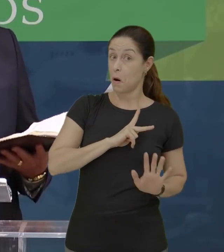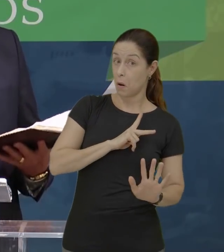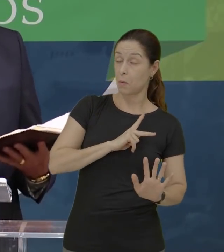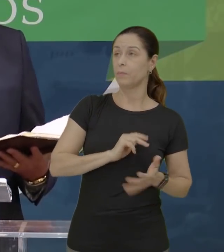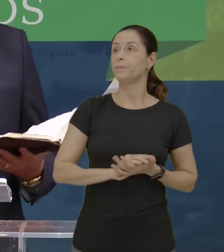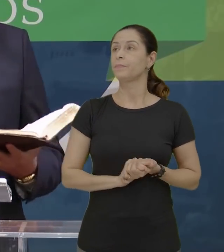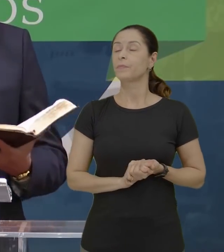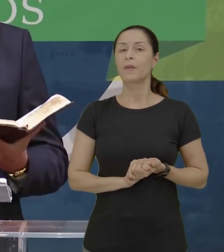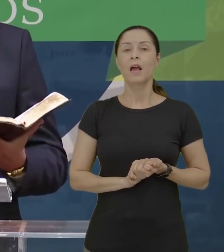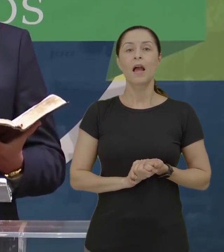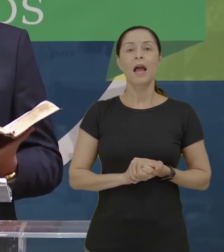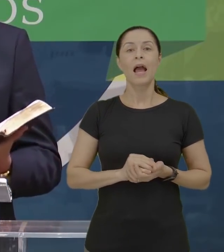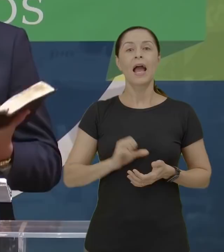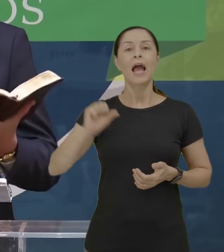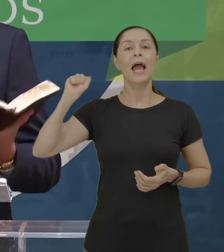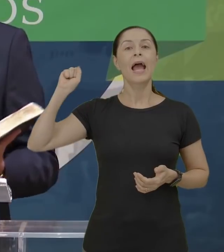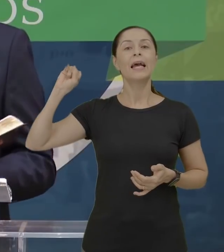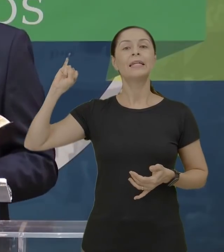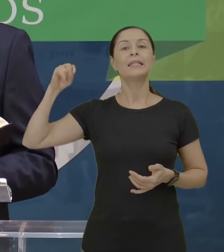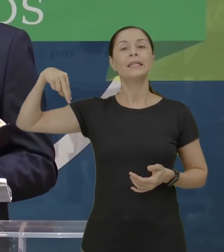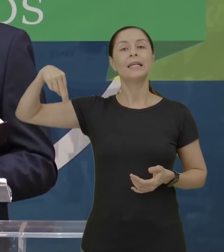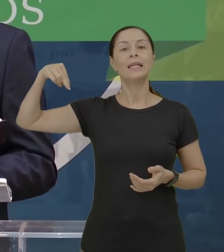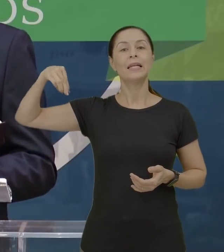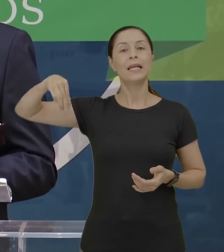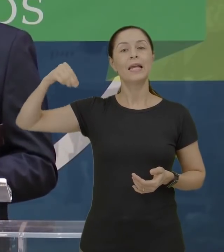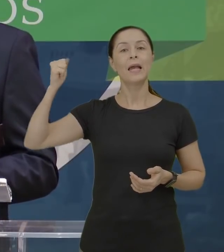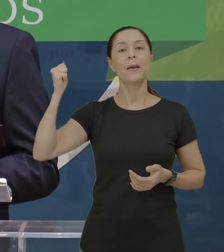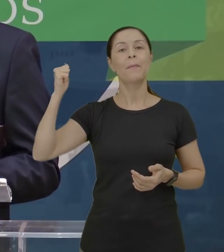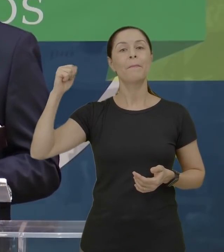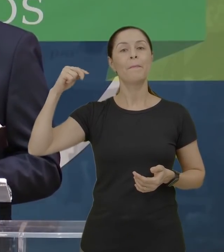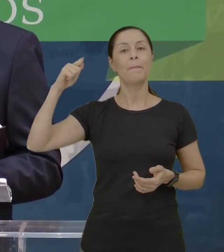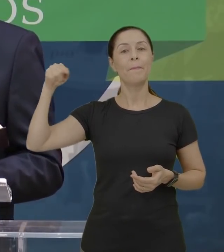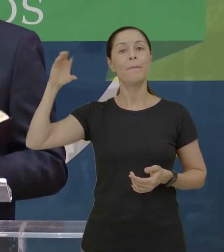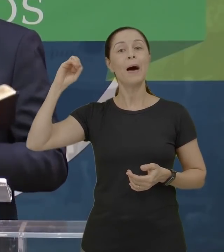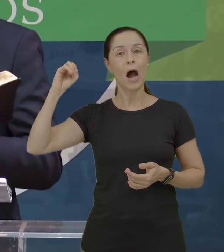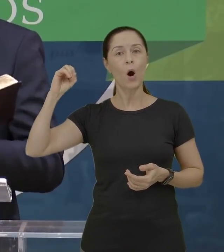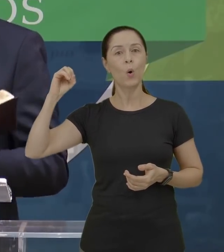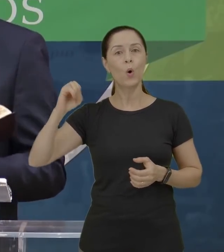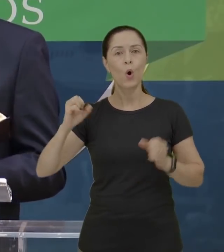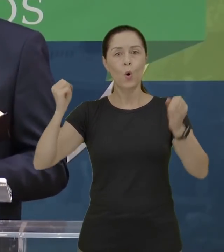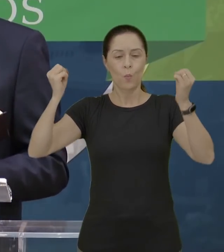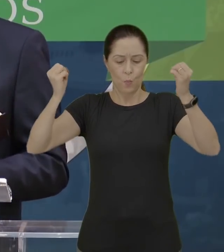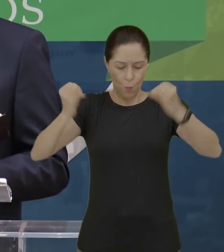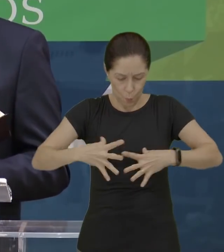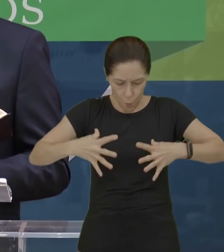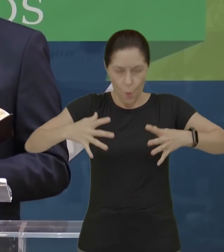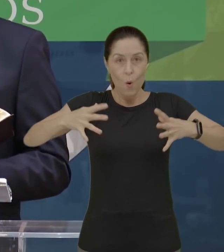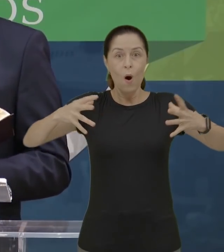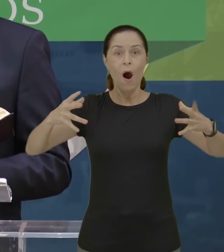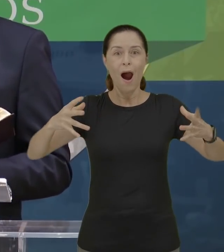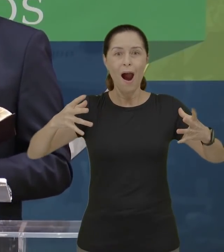Pensa comigo em Simão, o mágico, lá em Atos 8, ele foi batizado.